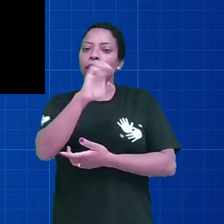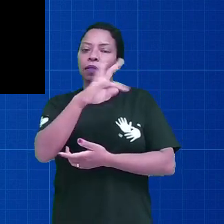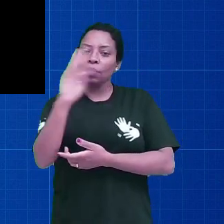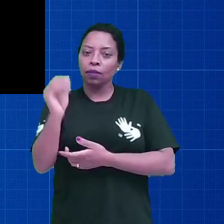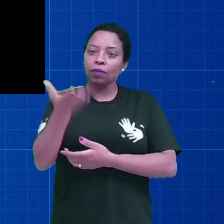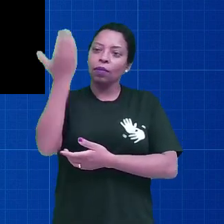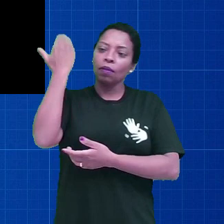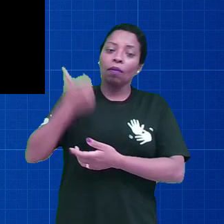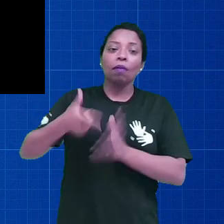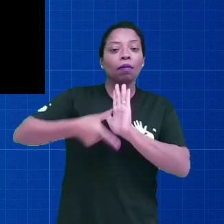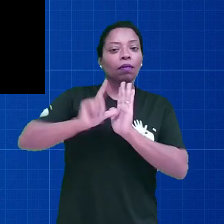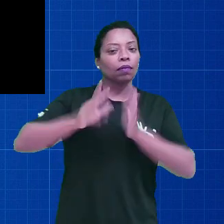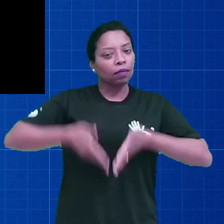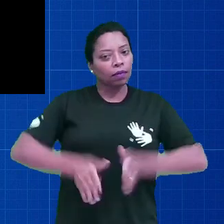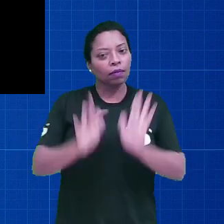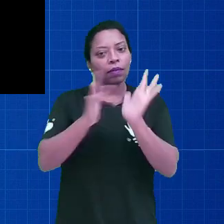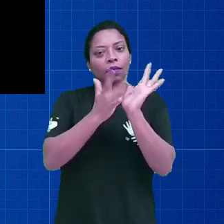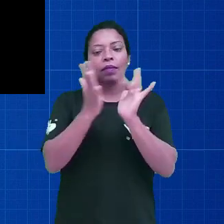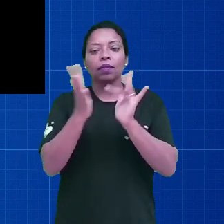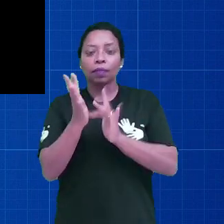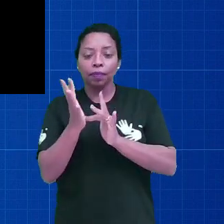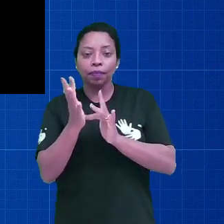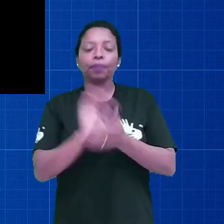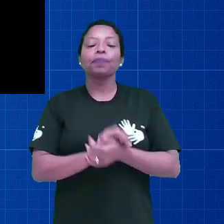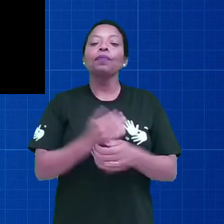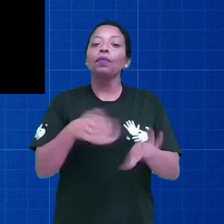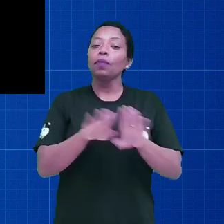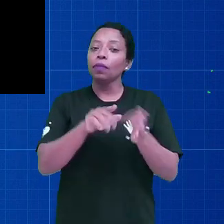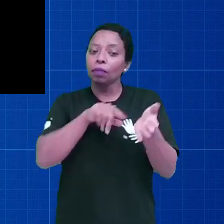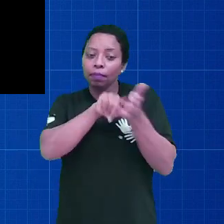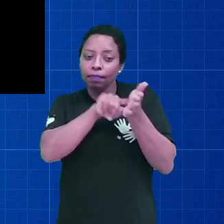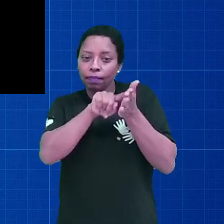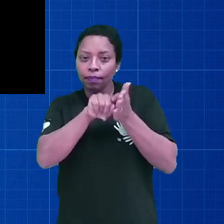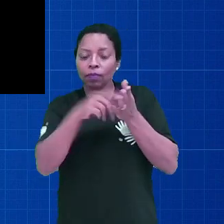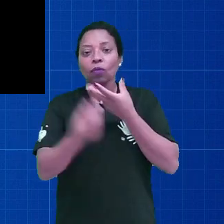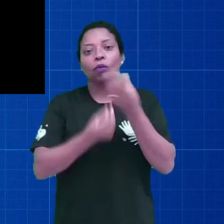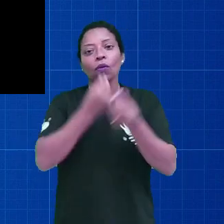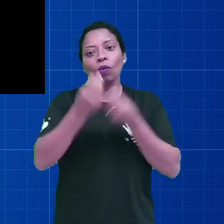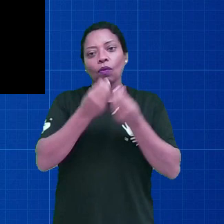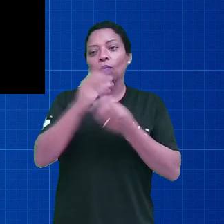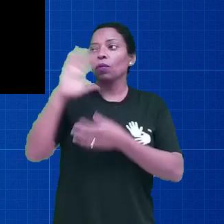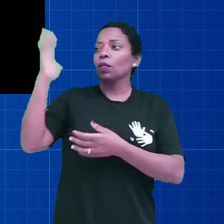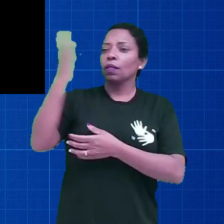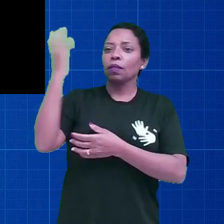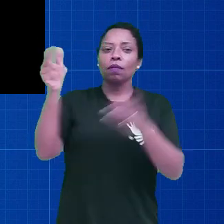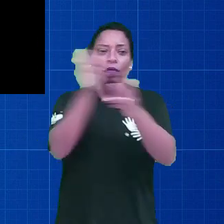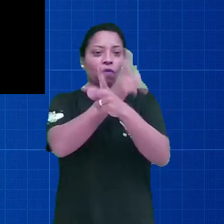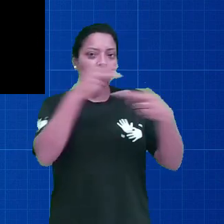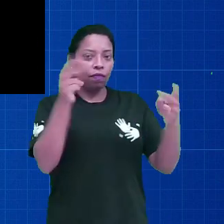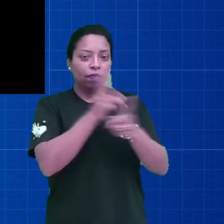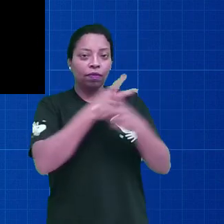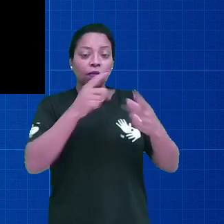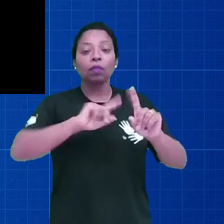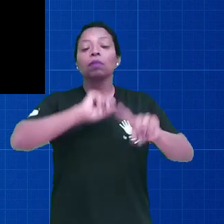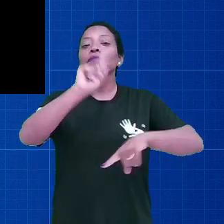Cristo, pesquisou um pouquinho sobre indicadores de tempo e o vento, e a meteorologia ela